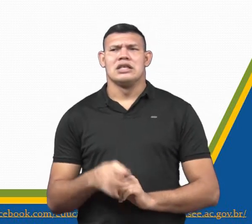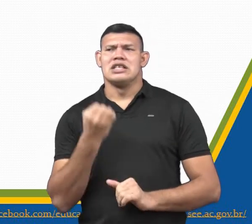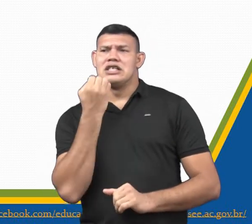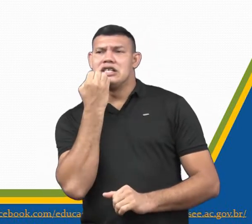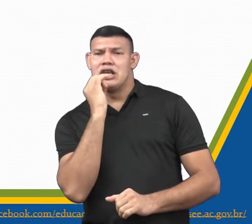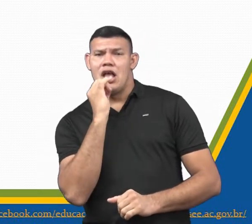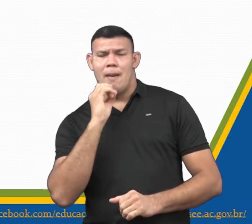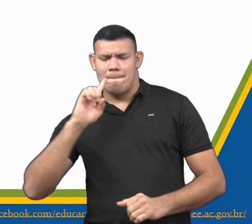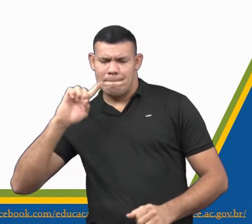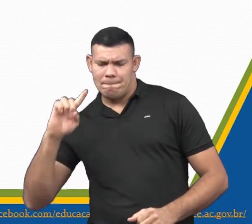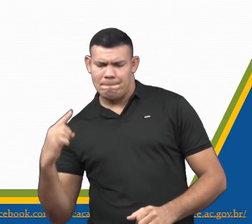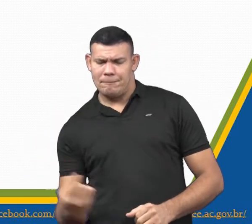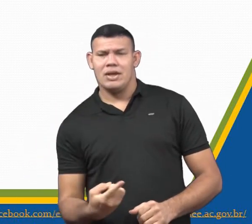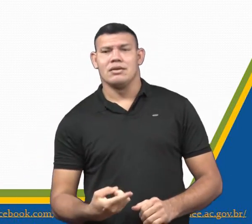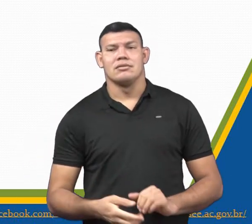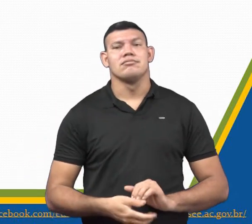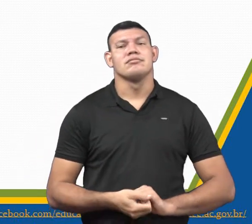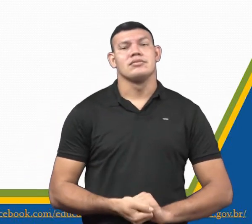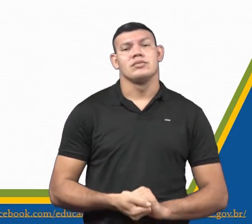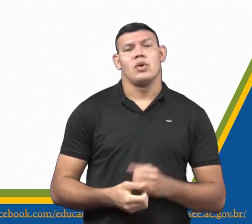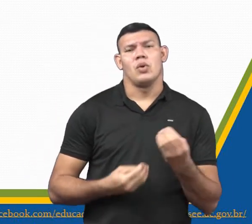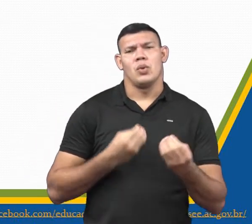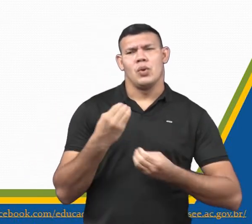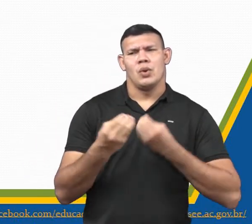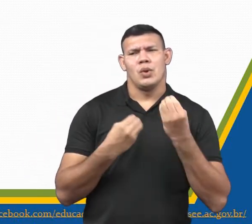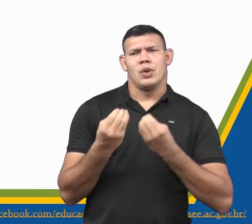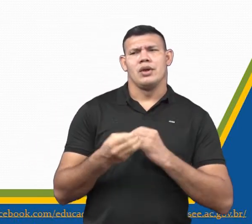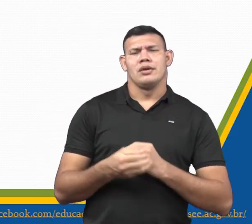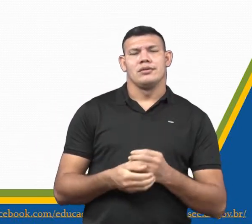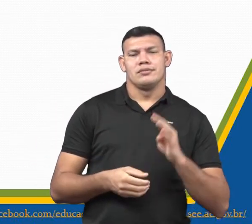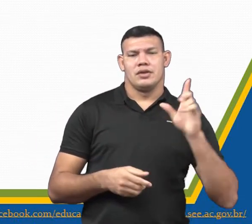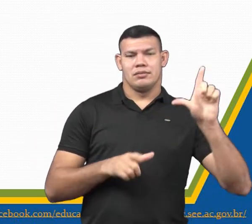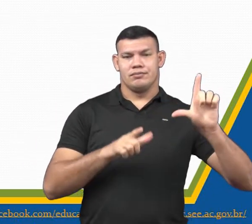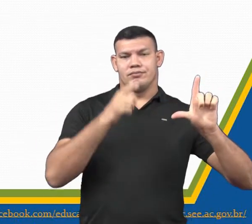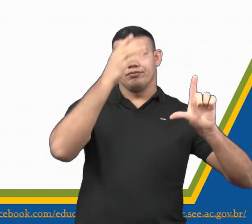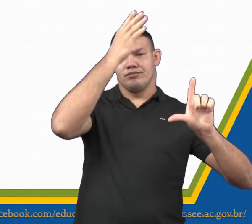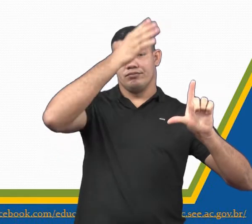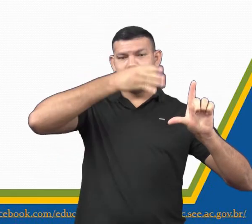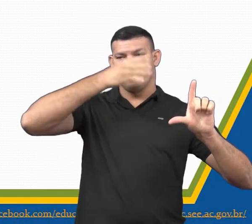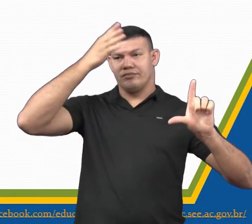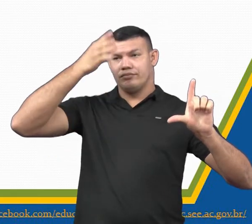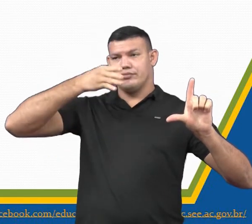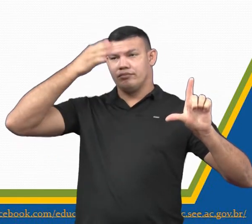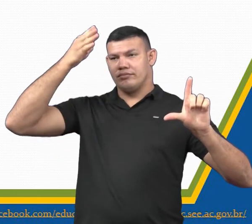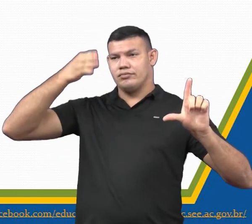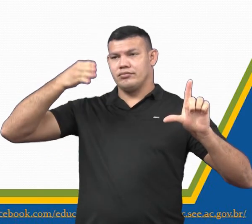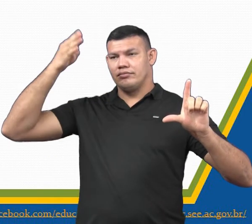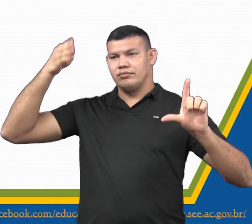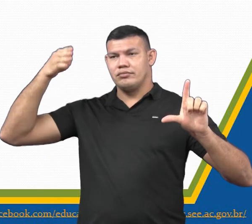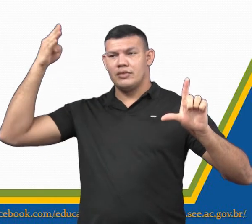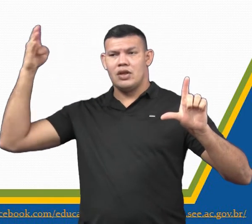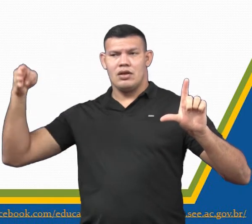4.444. Então, esse 4, qual a quantidade que ele teria, que ele representa?